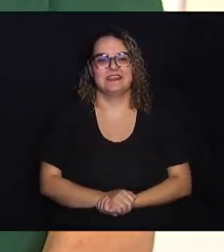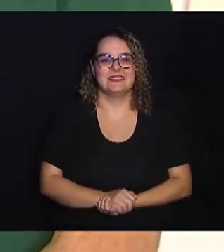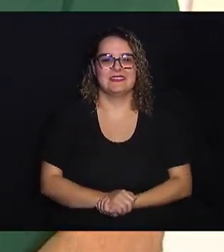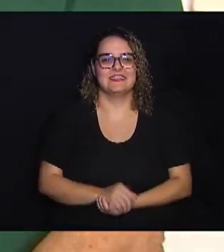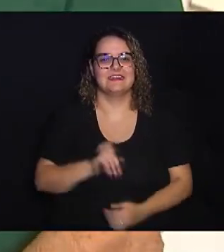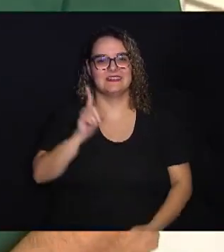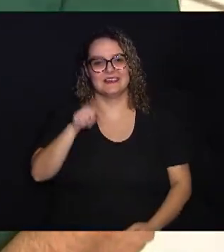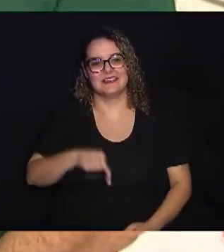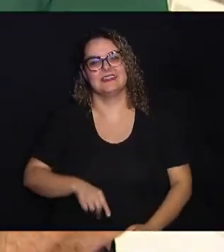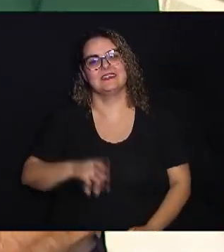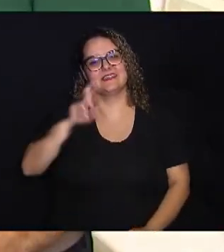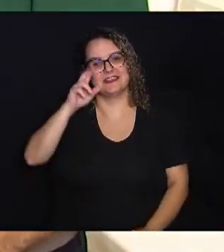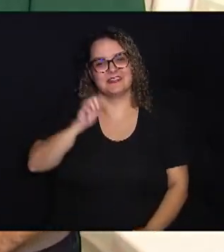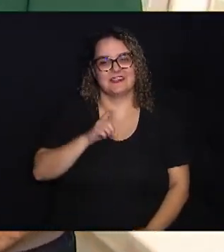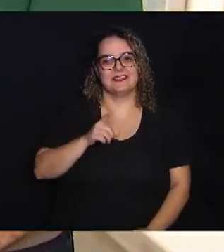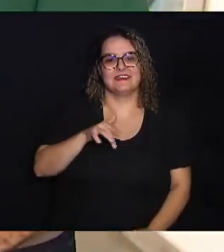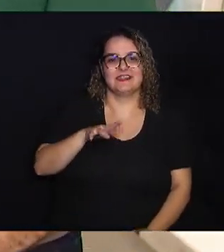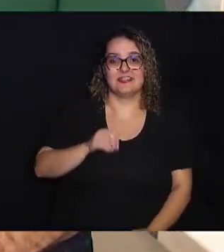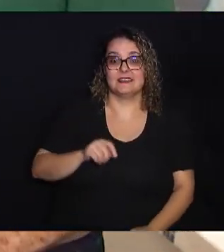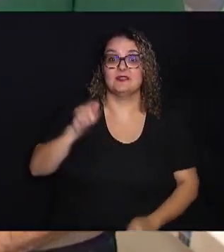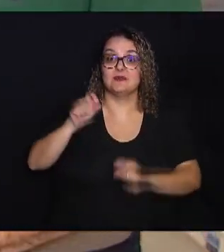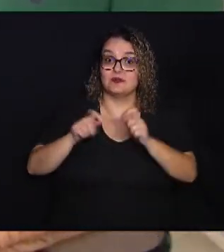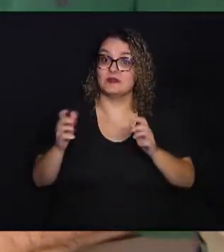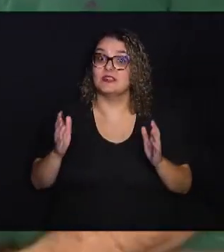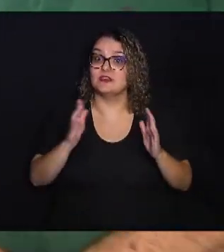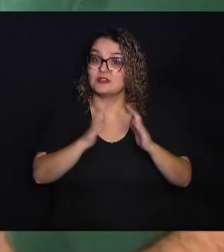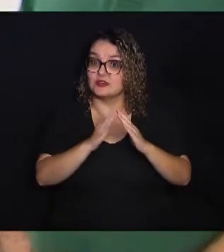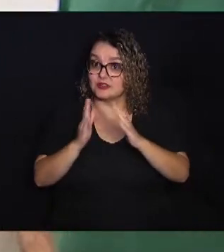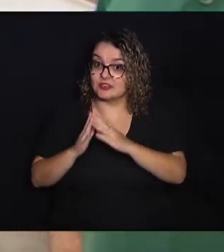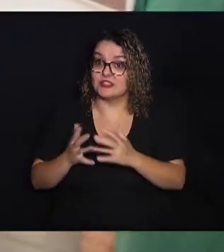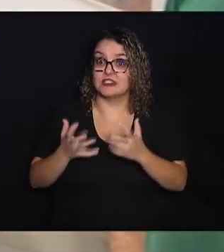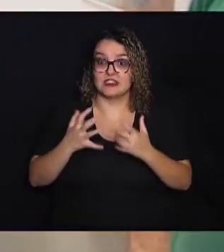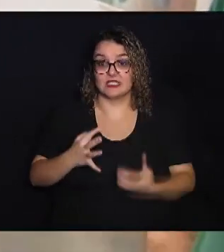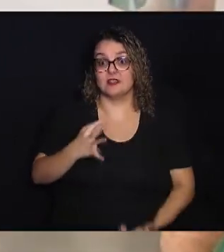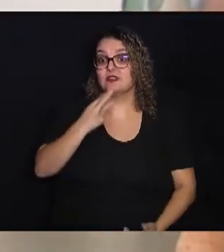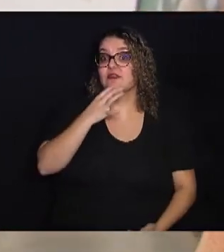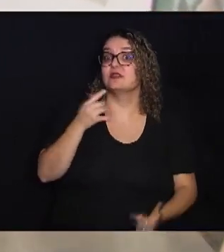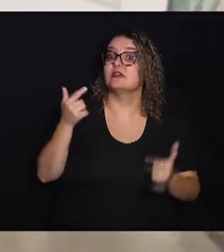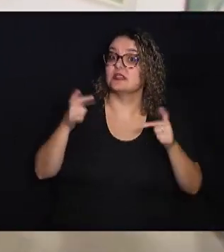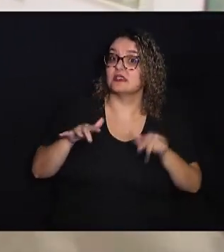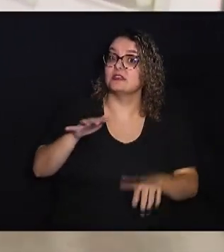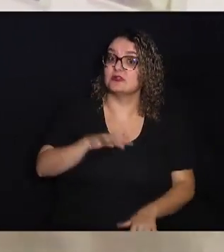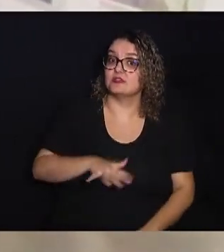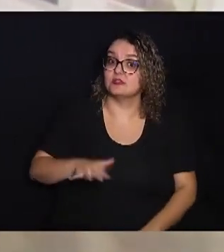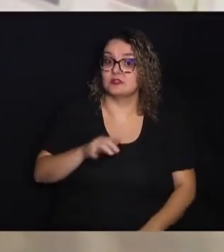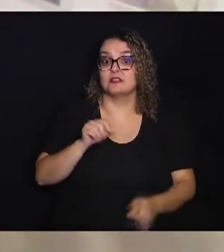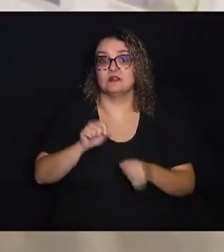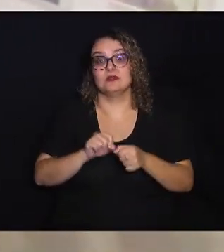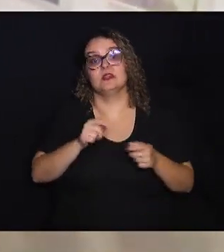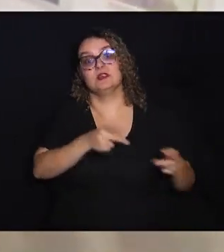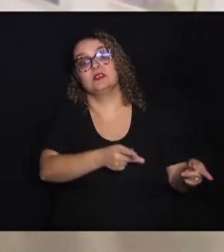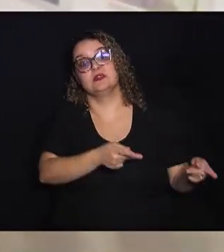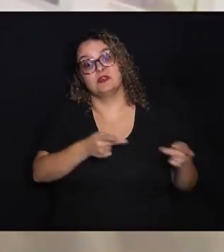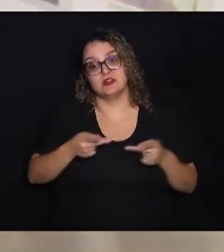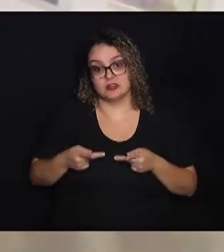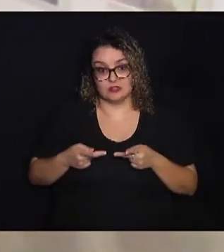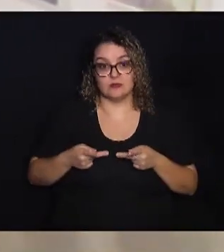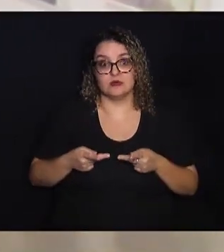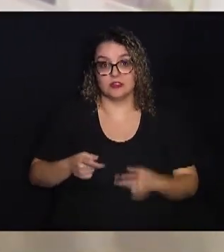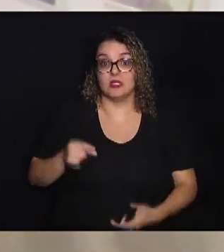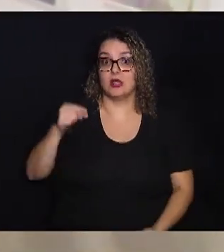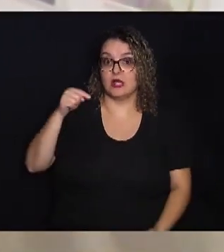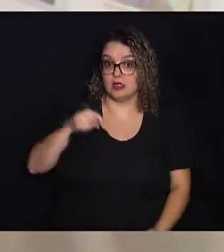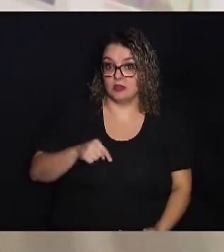isso mesmo, seu Adélio. E para o pessoal aí de casa que quer conhecer esse espaço, quer fazer uma visita a